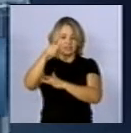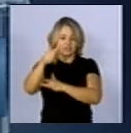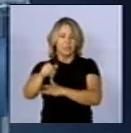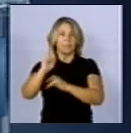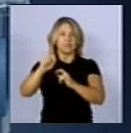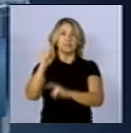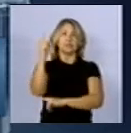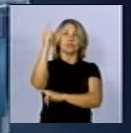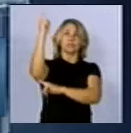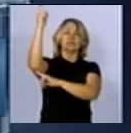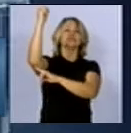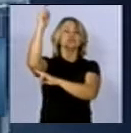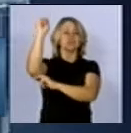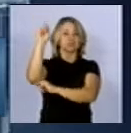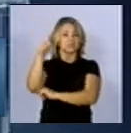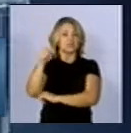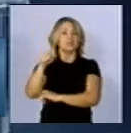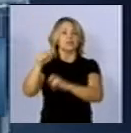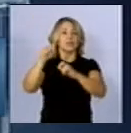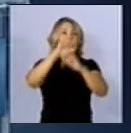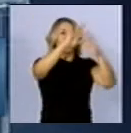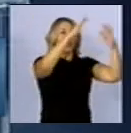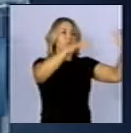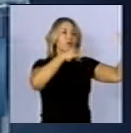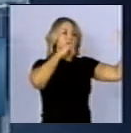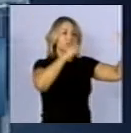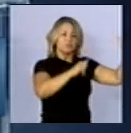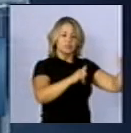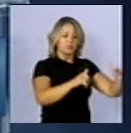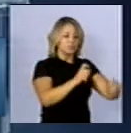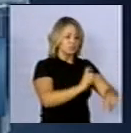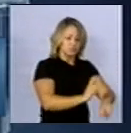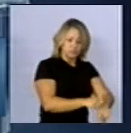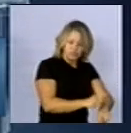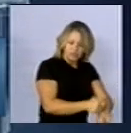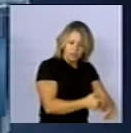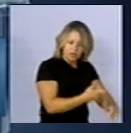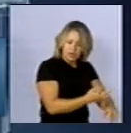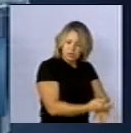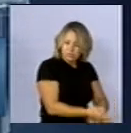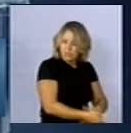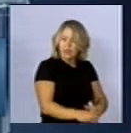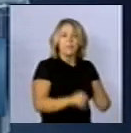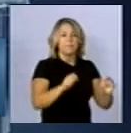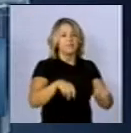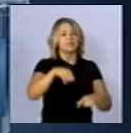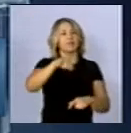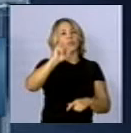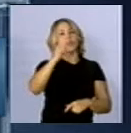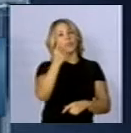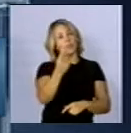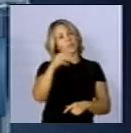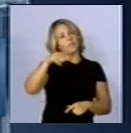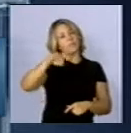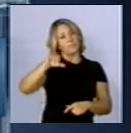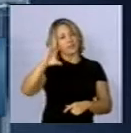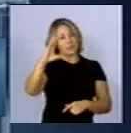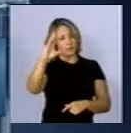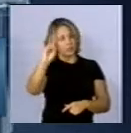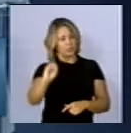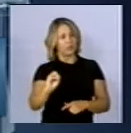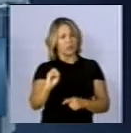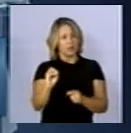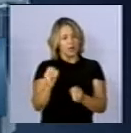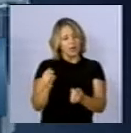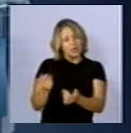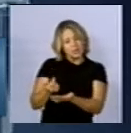altura tal que o campo gerado no solo em Qualquer que seja o ponto seja um microtesla esse exercício feito nos disse